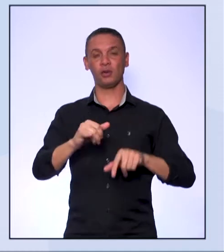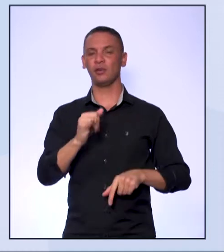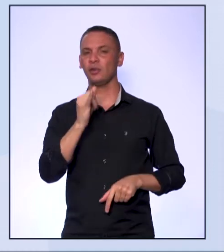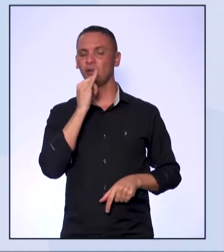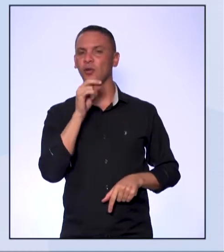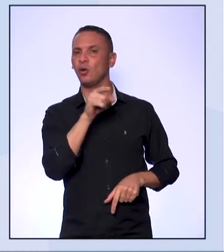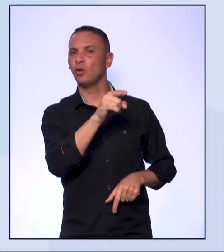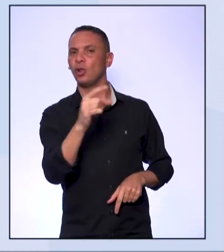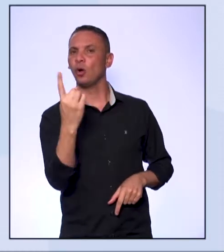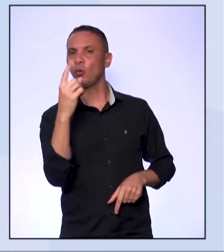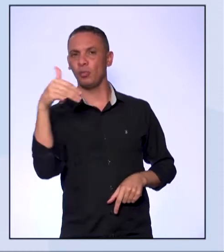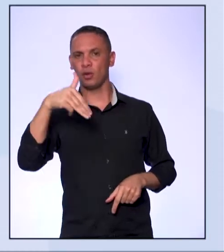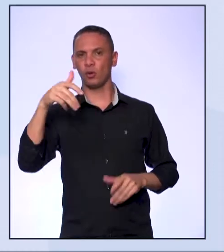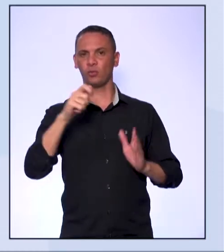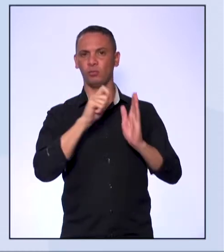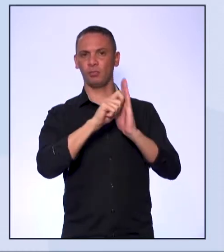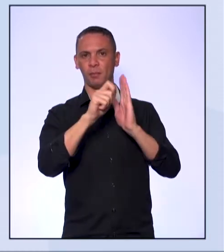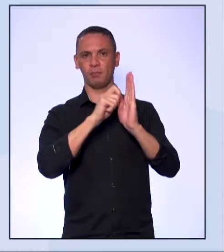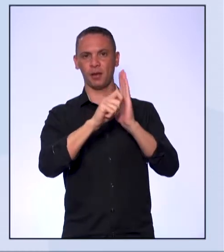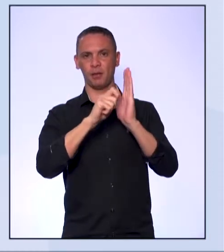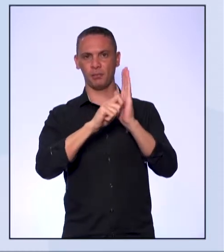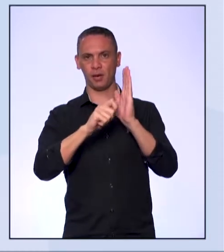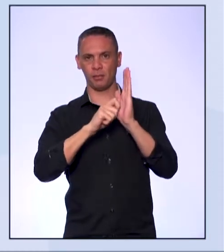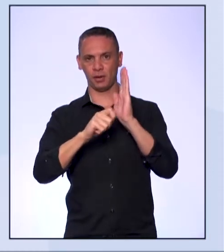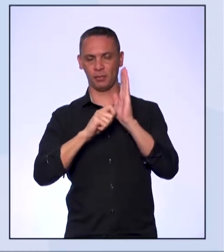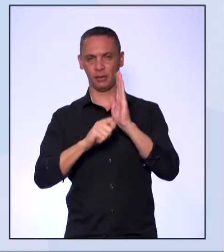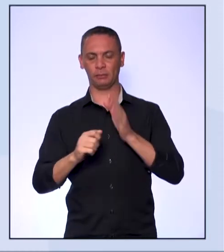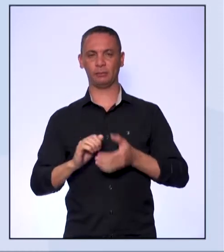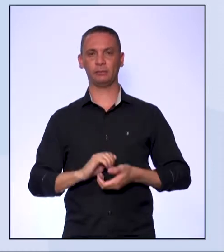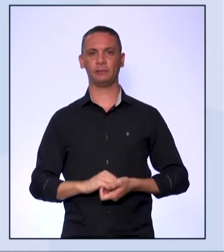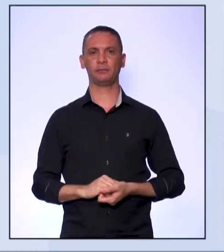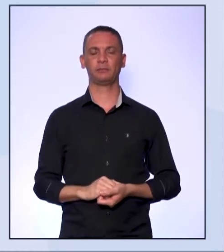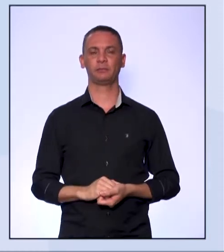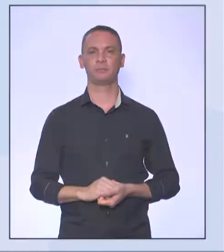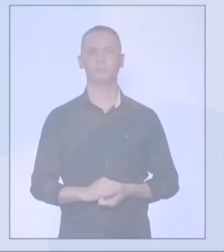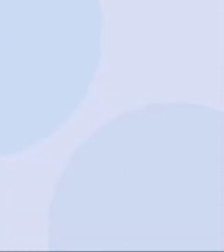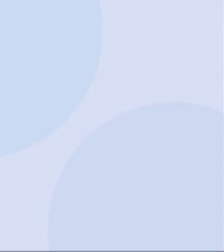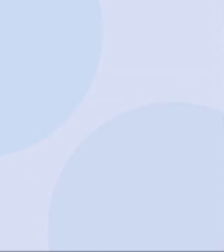vocês anotarem o caderno e a gente volta em um instante.